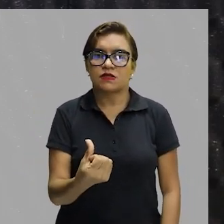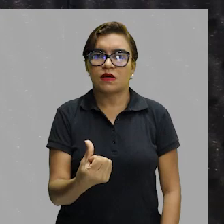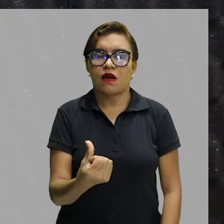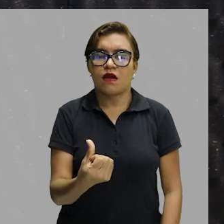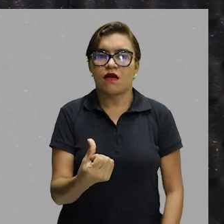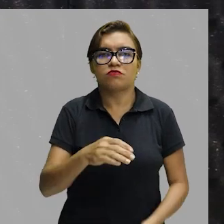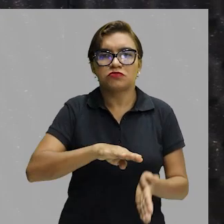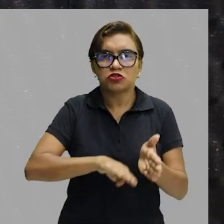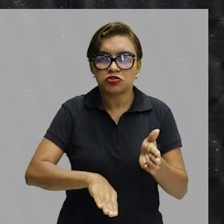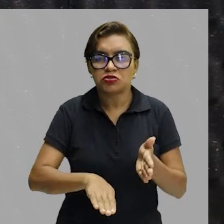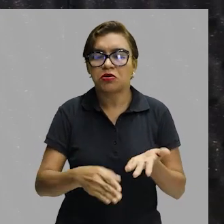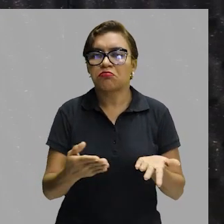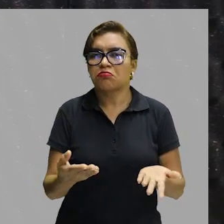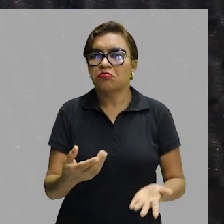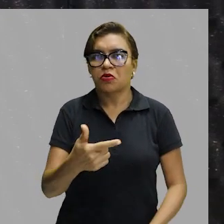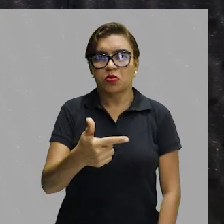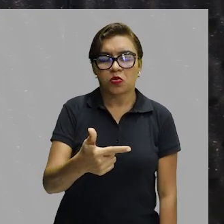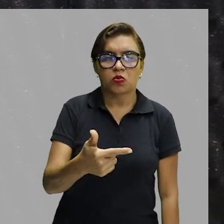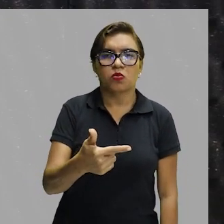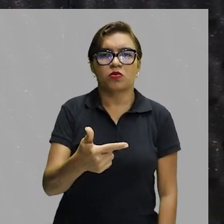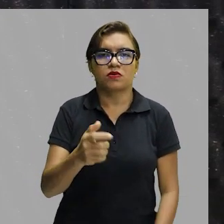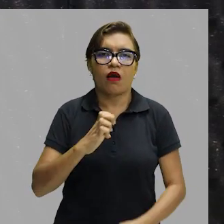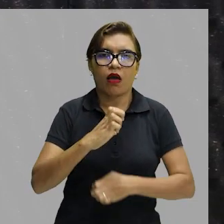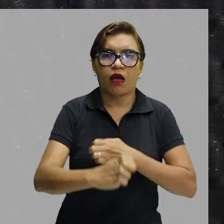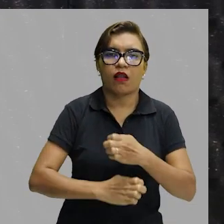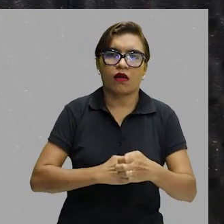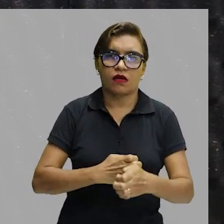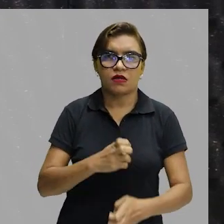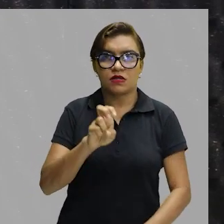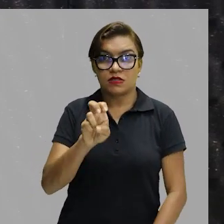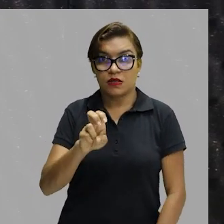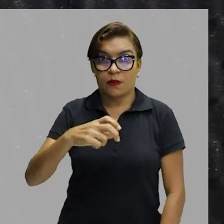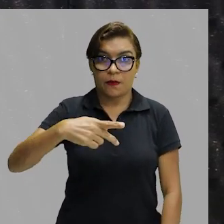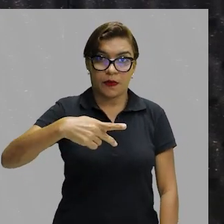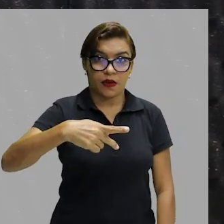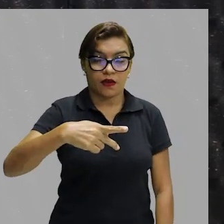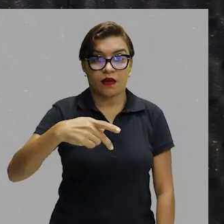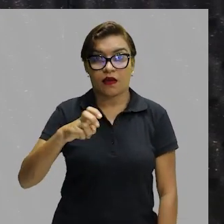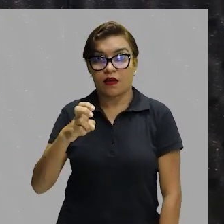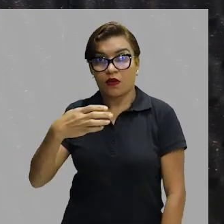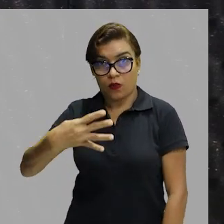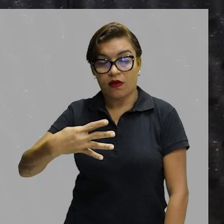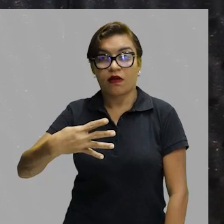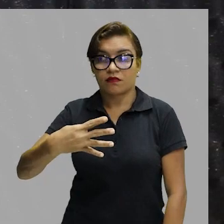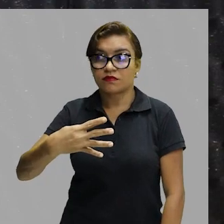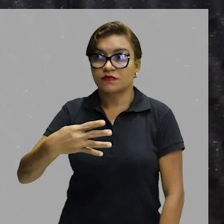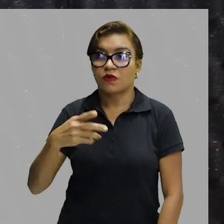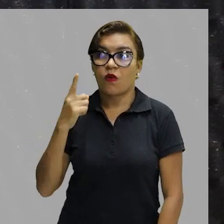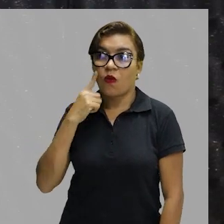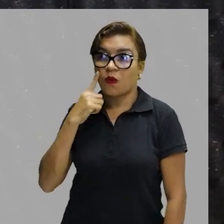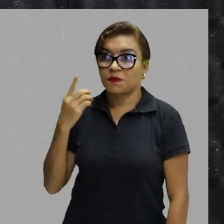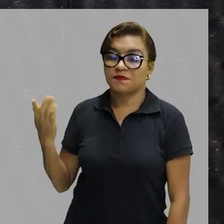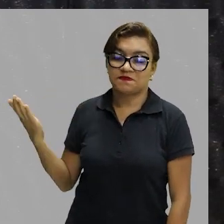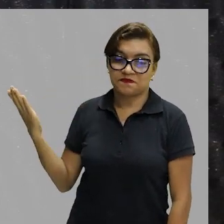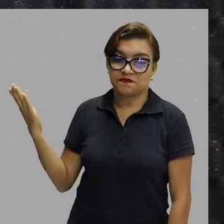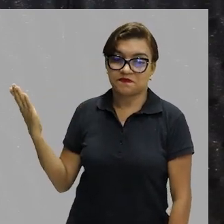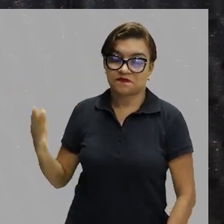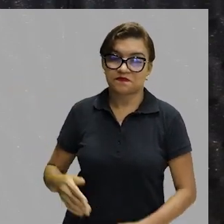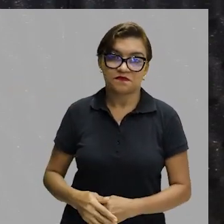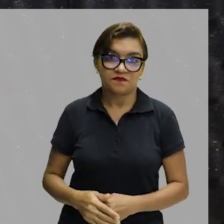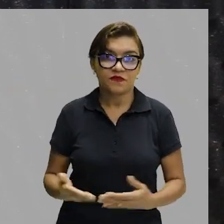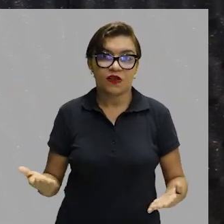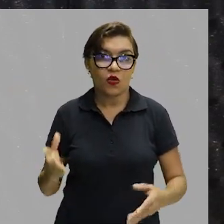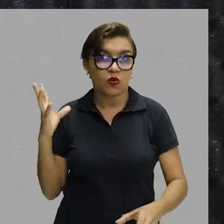elétrons, 5P4. Então, 5P4, família 6A, calcogênios. E agora vamos